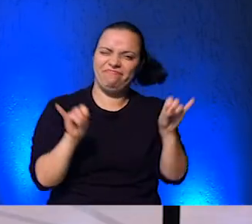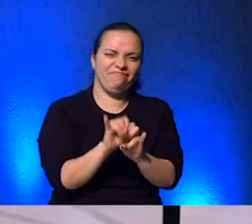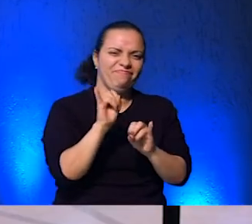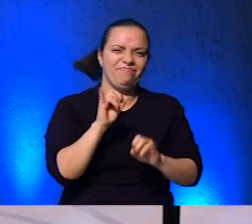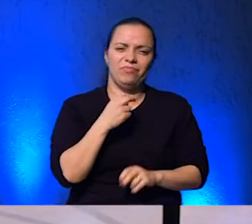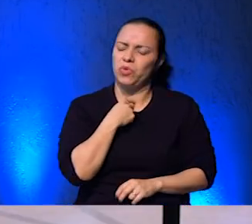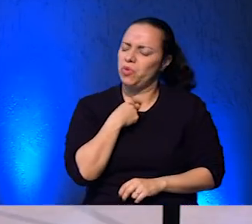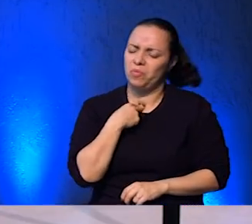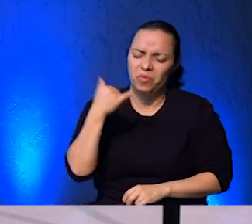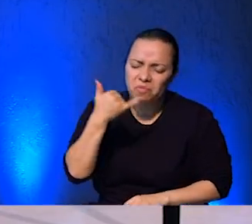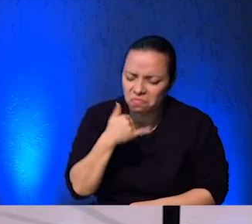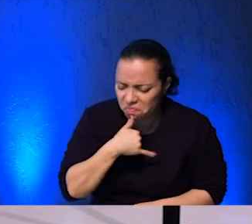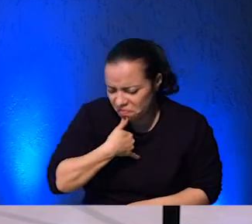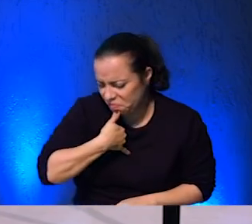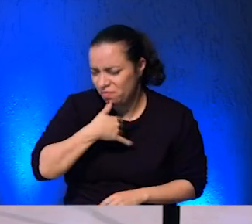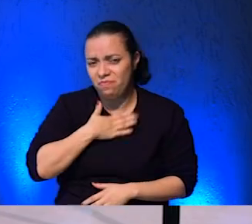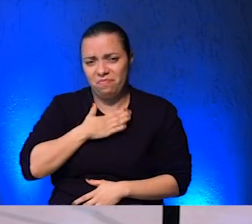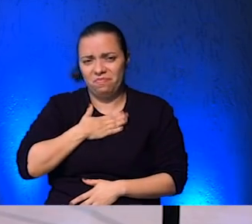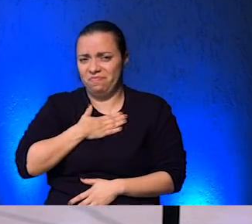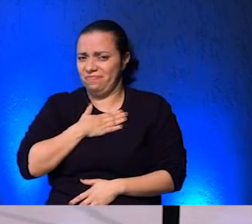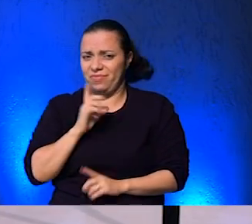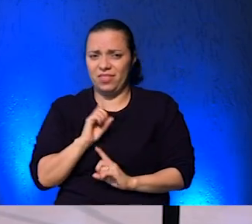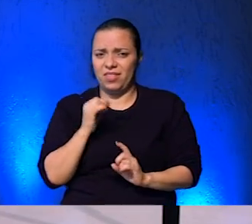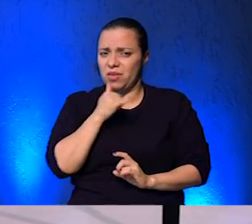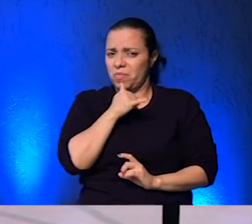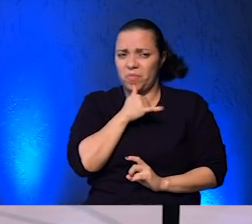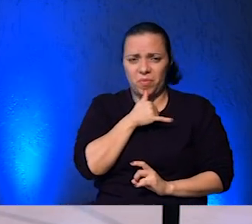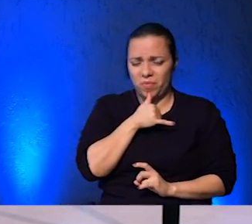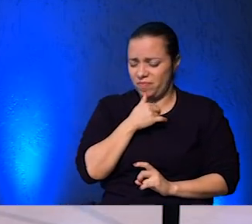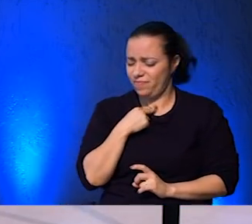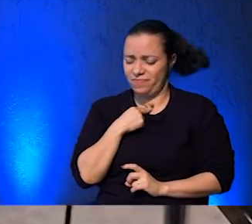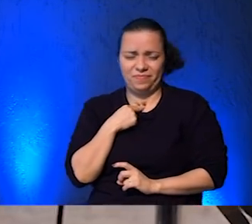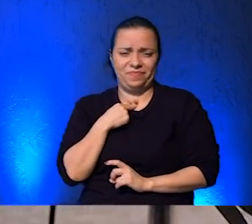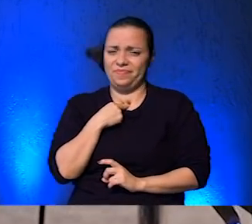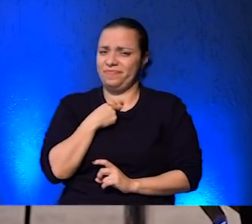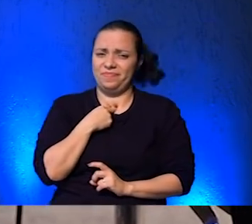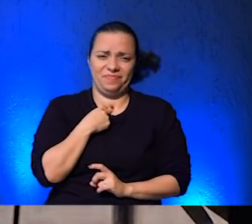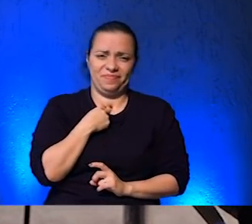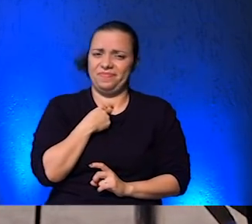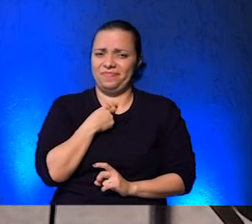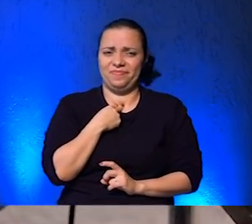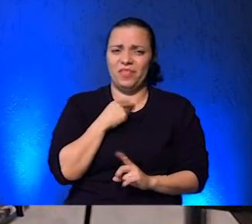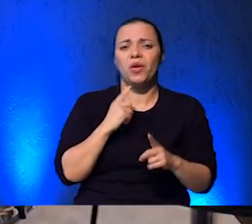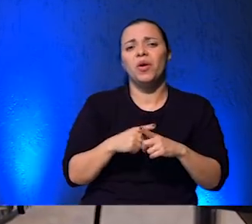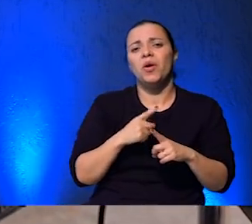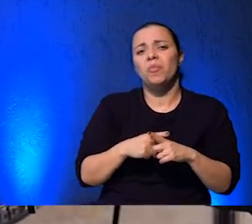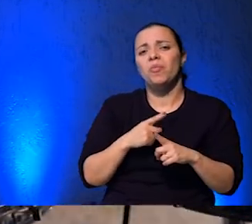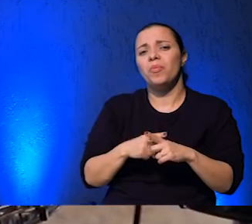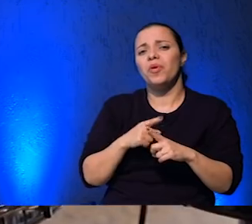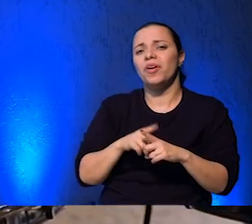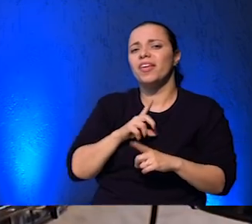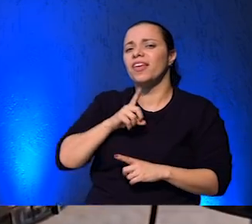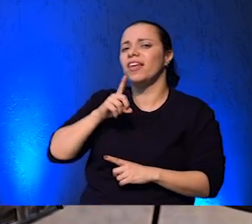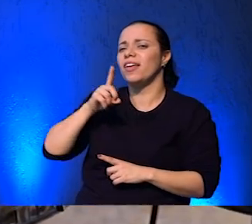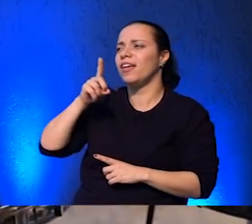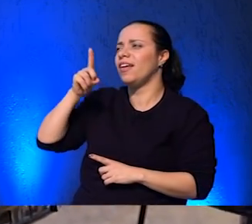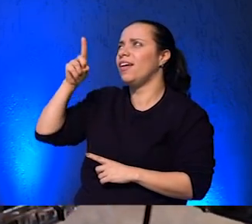é e aí a ver